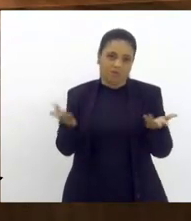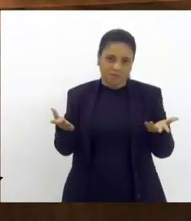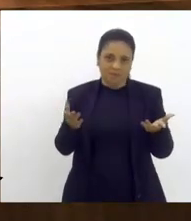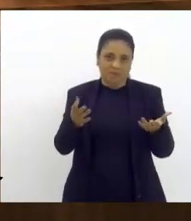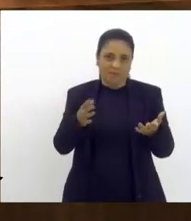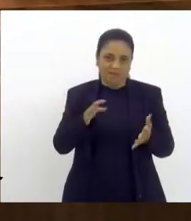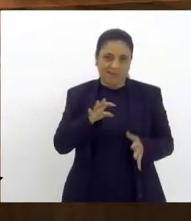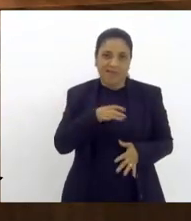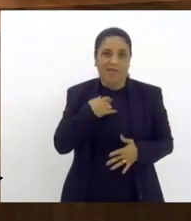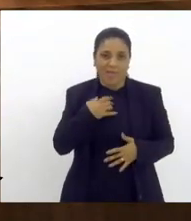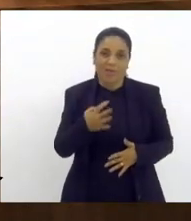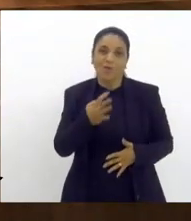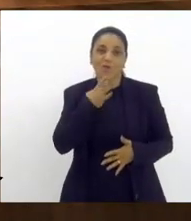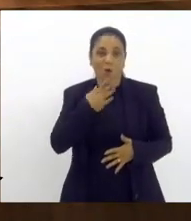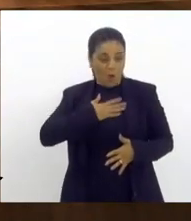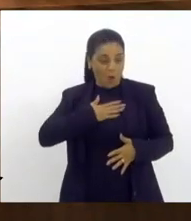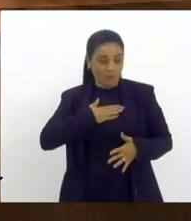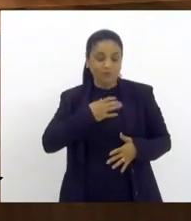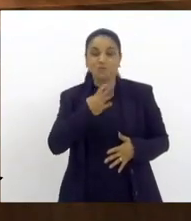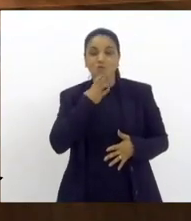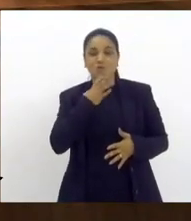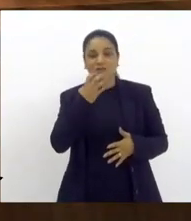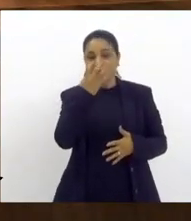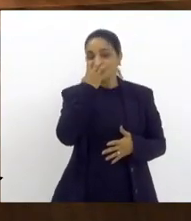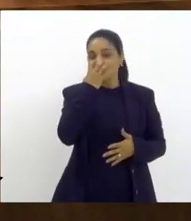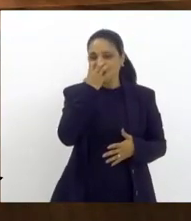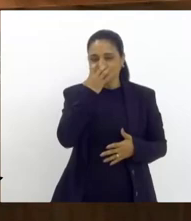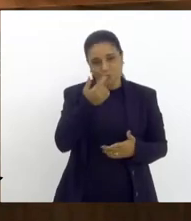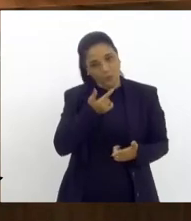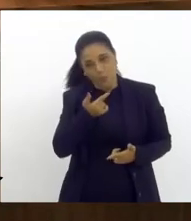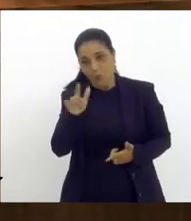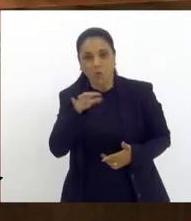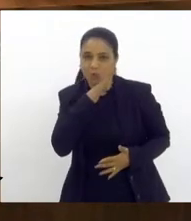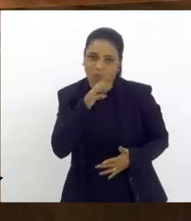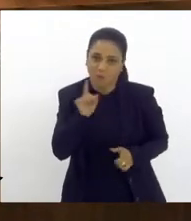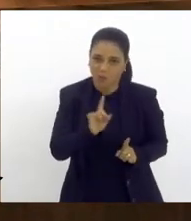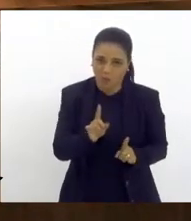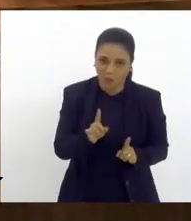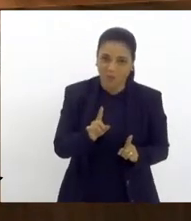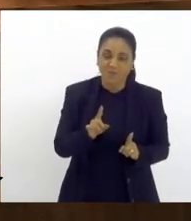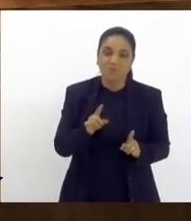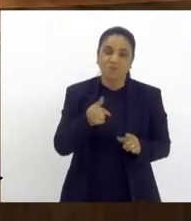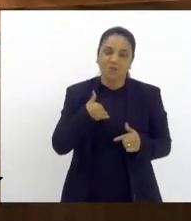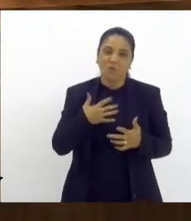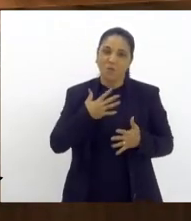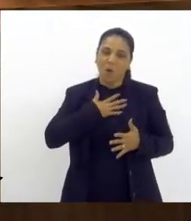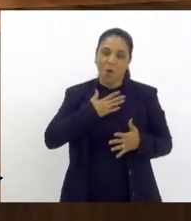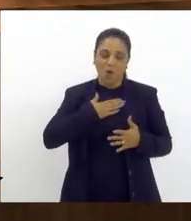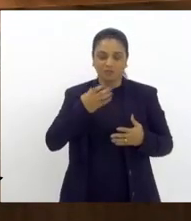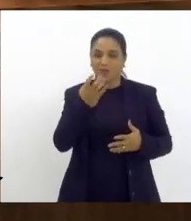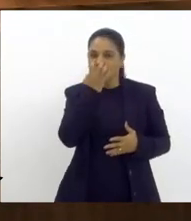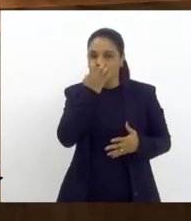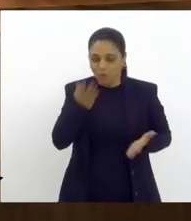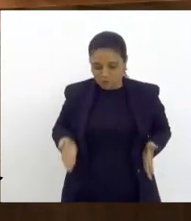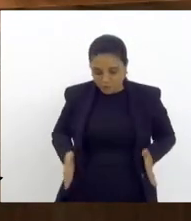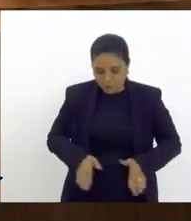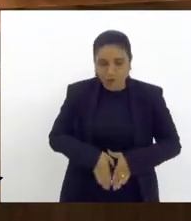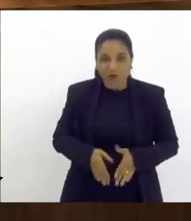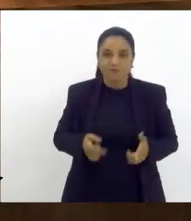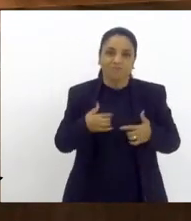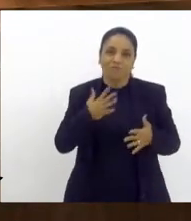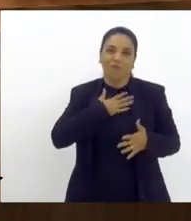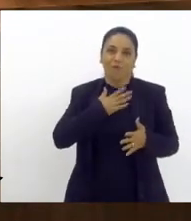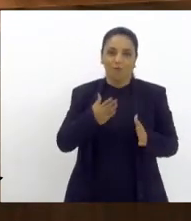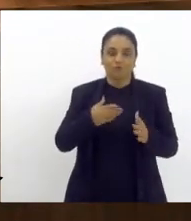animalzinho E aí senhor presidente só para deixar claro e consignado que nessa sessão de hoje